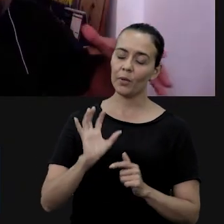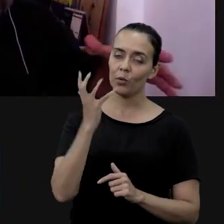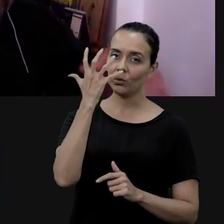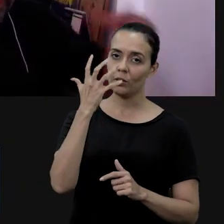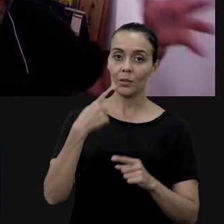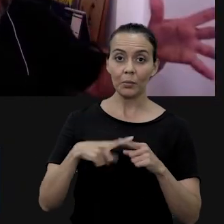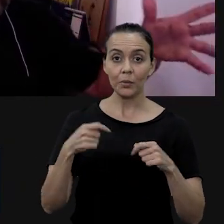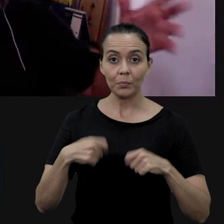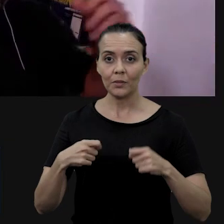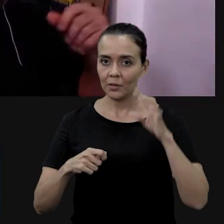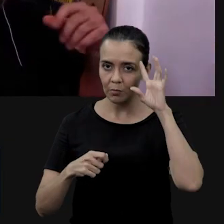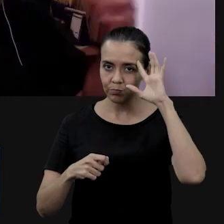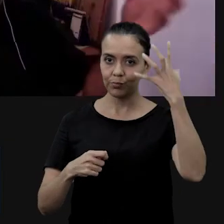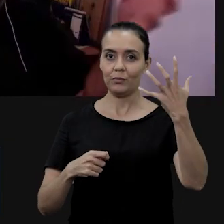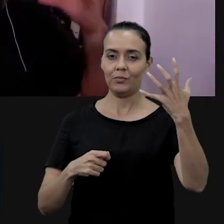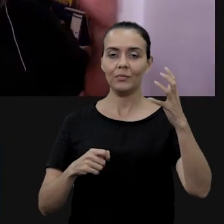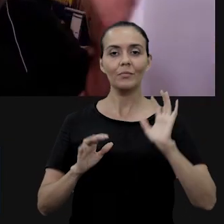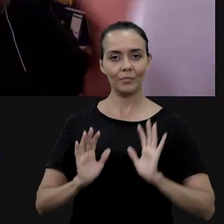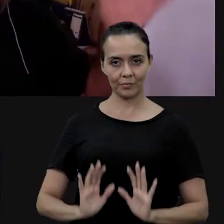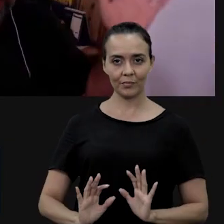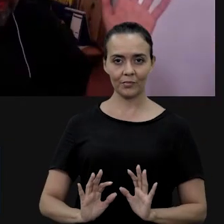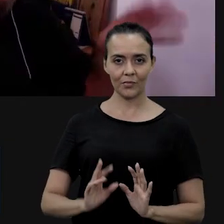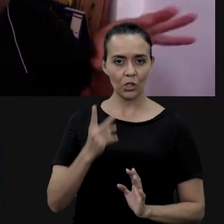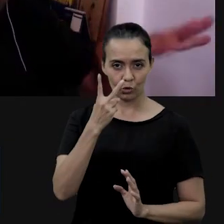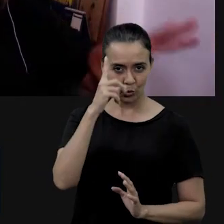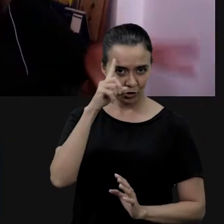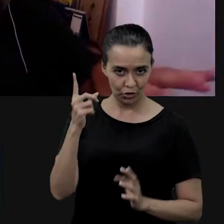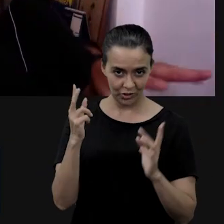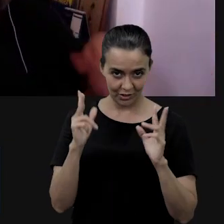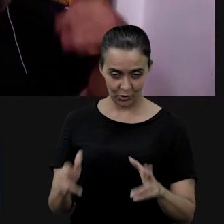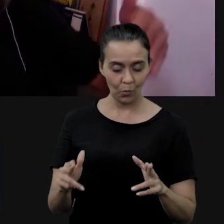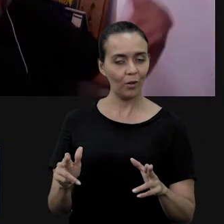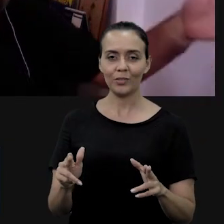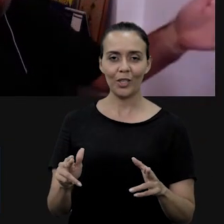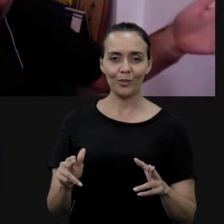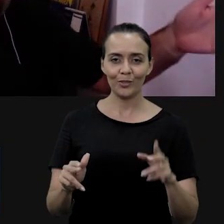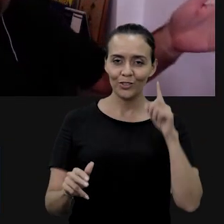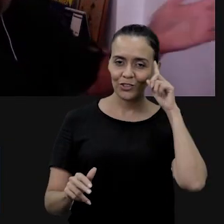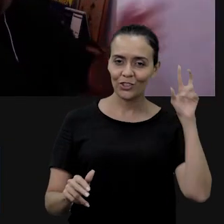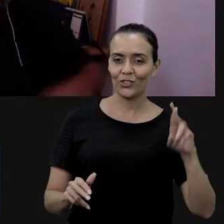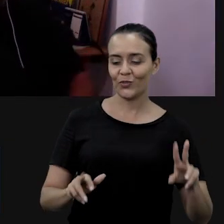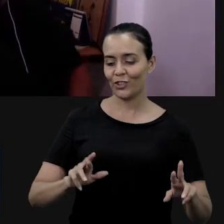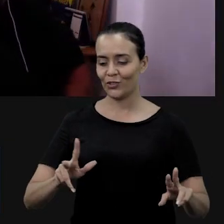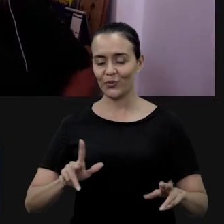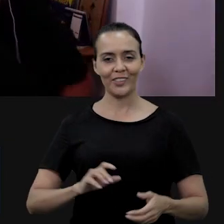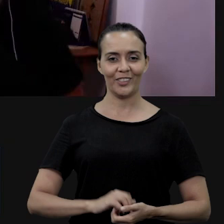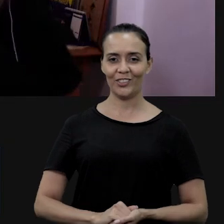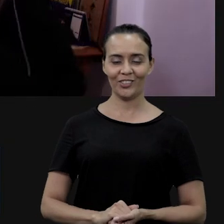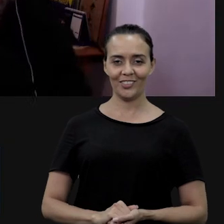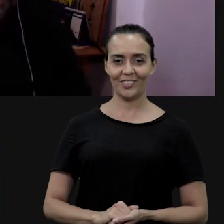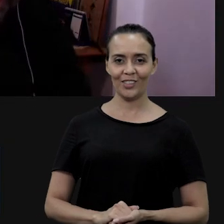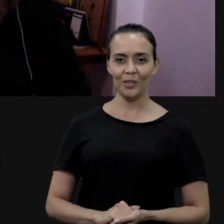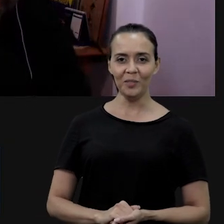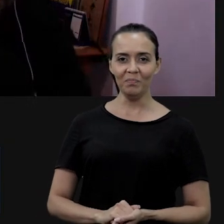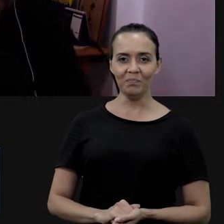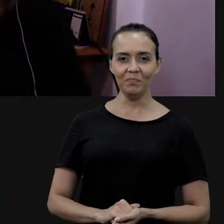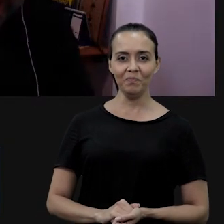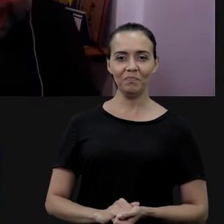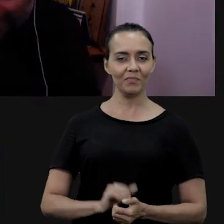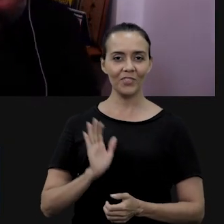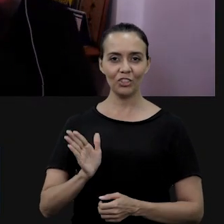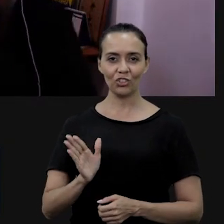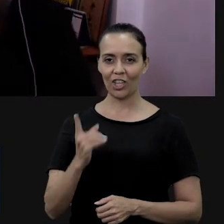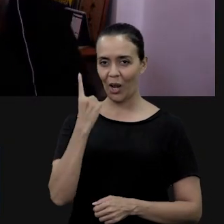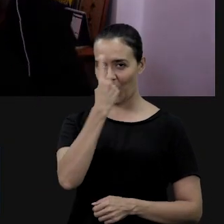para o que pode acontecer a qualquer momento e encontrar uma solução para aquele dia. Não existem 2 dias iguais, né?